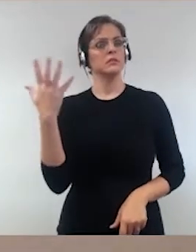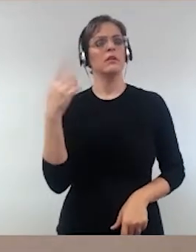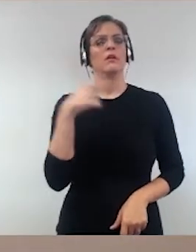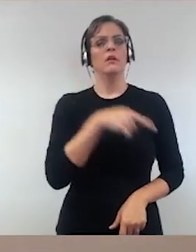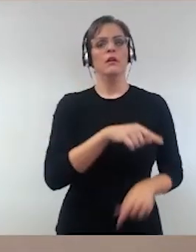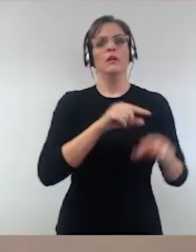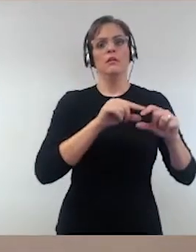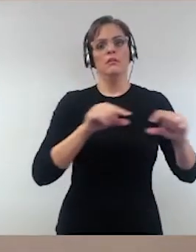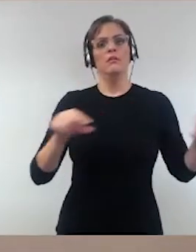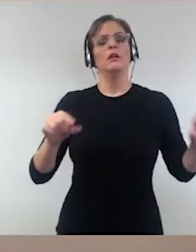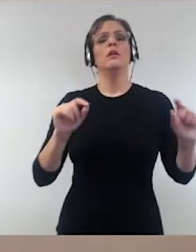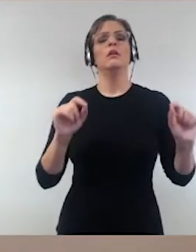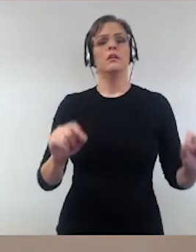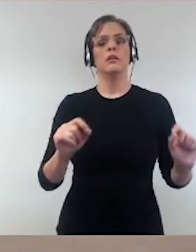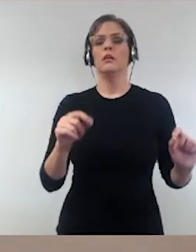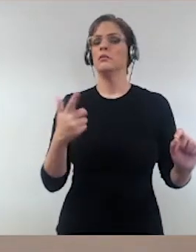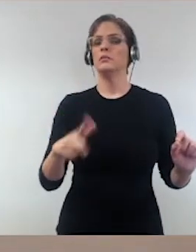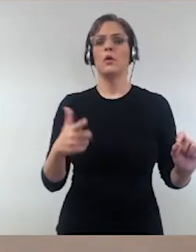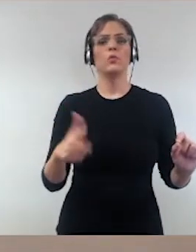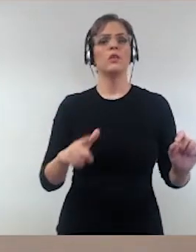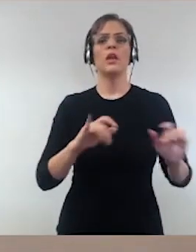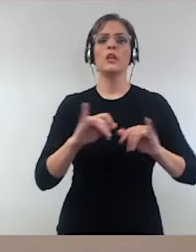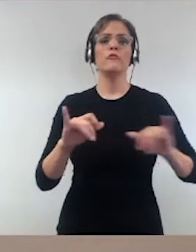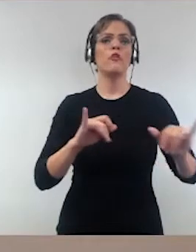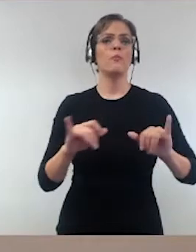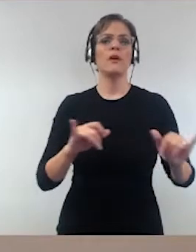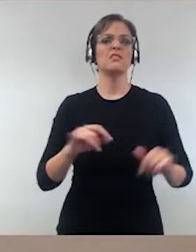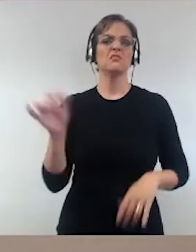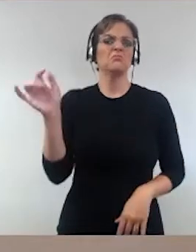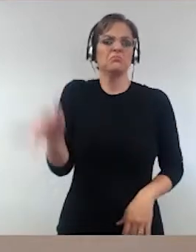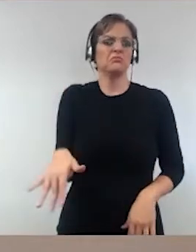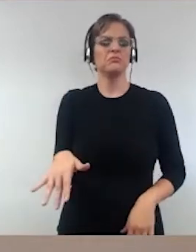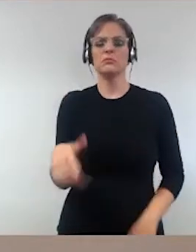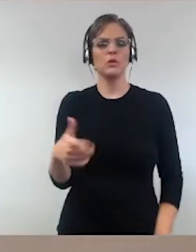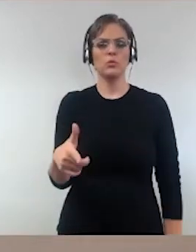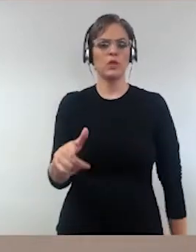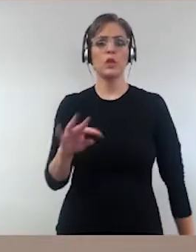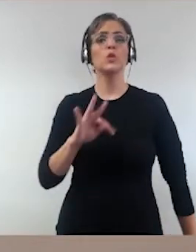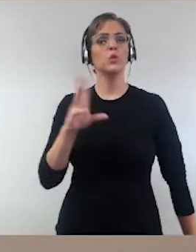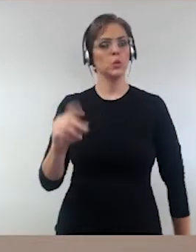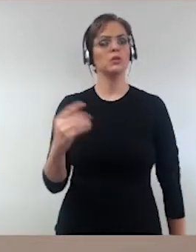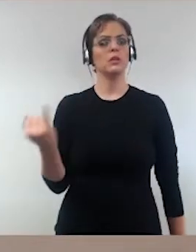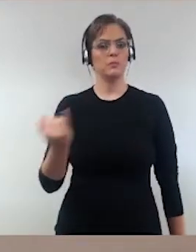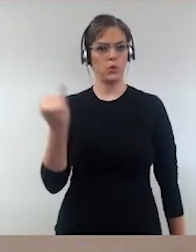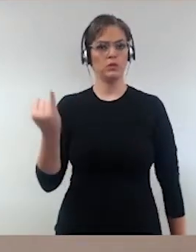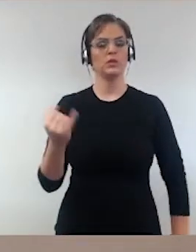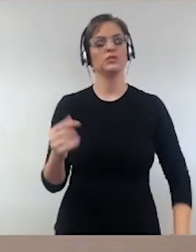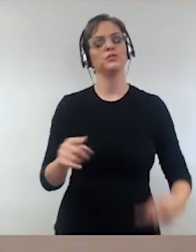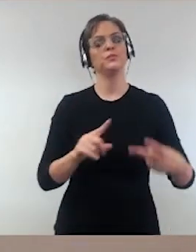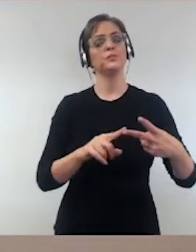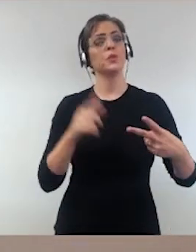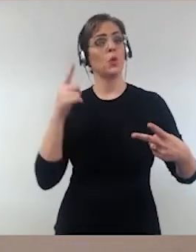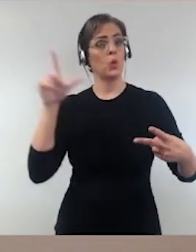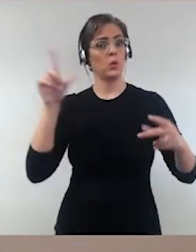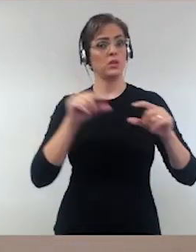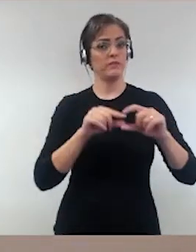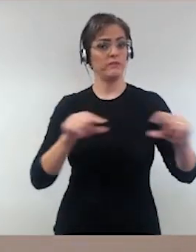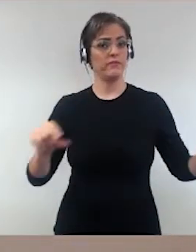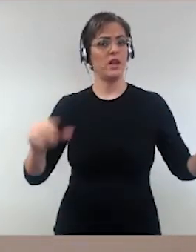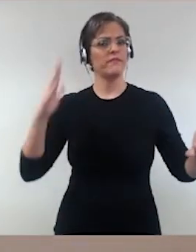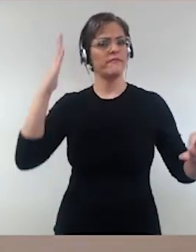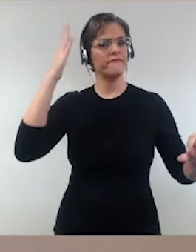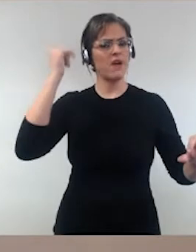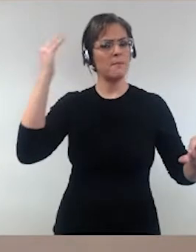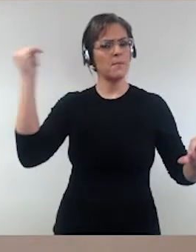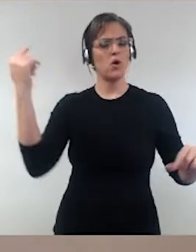não existem dados insignificantes, a outra frase que ficou muito famosa nesse julgamento, e que depois foi muito explorada pelo